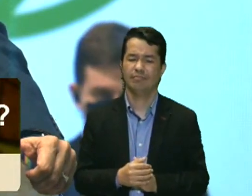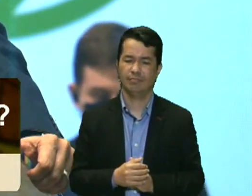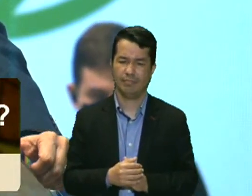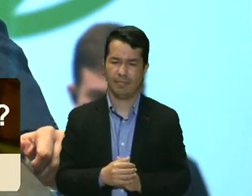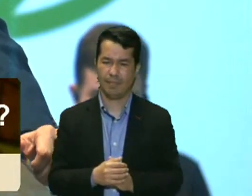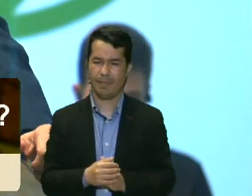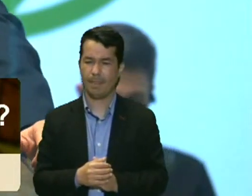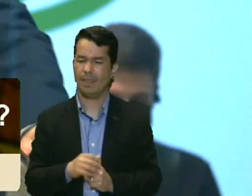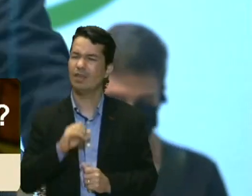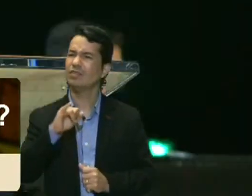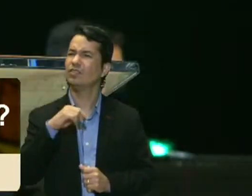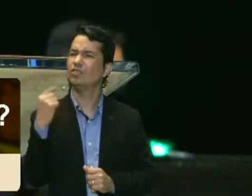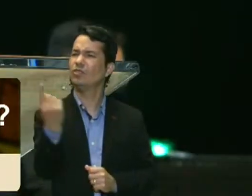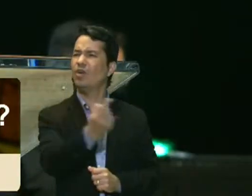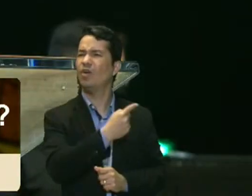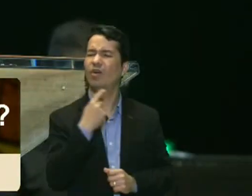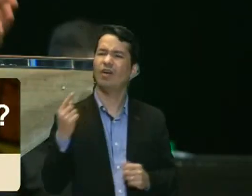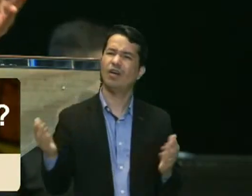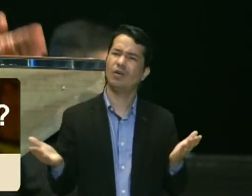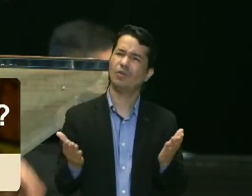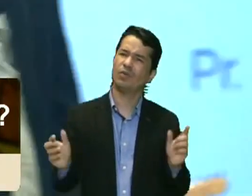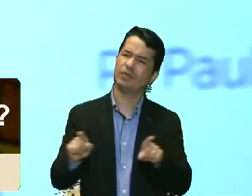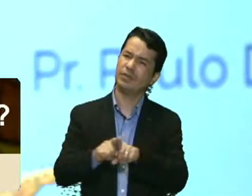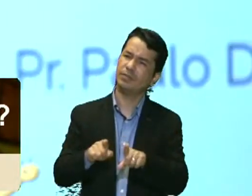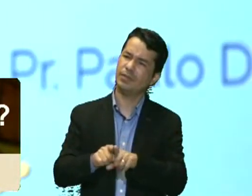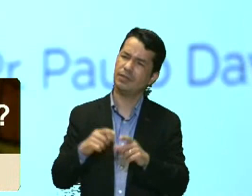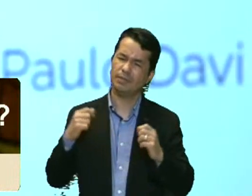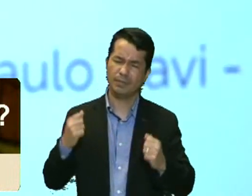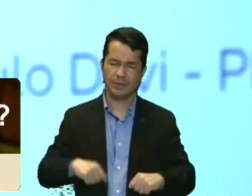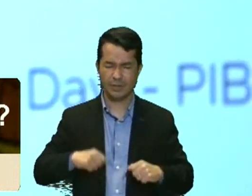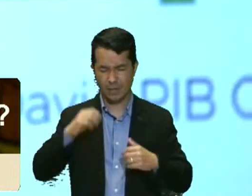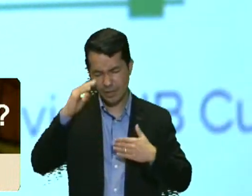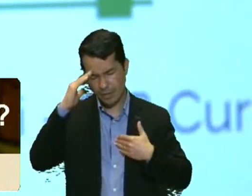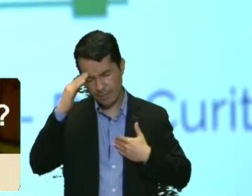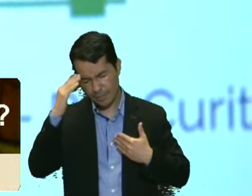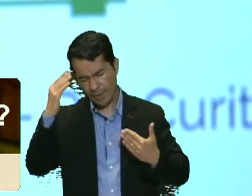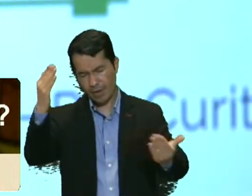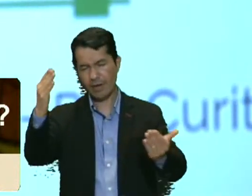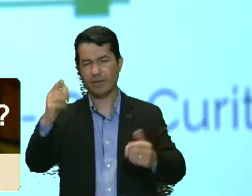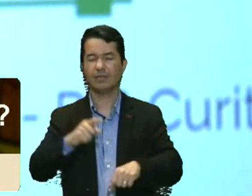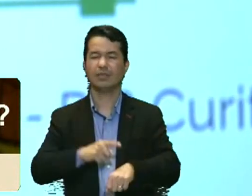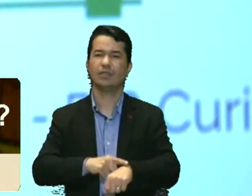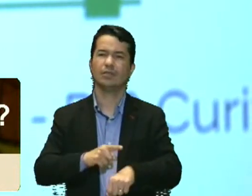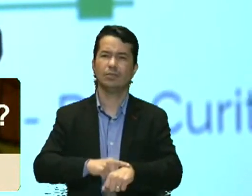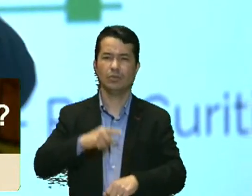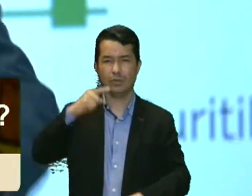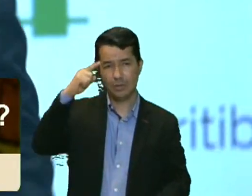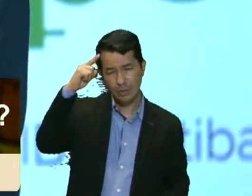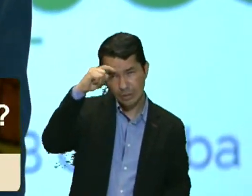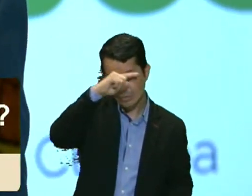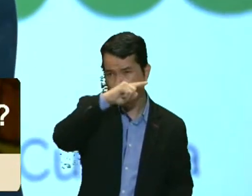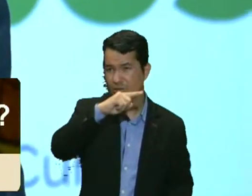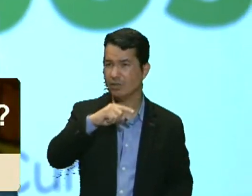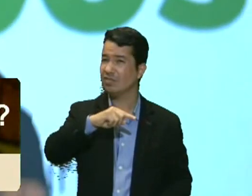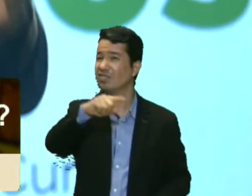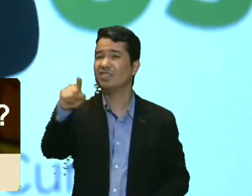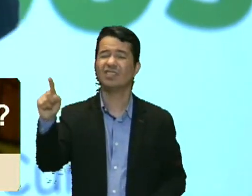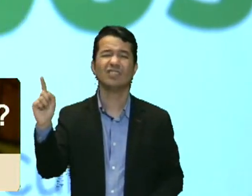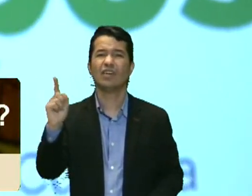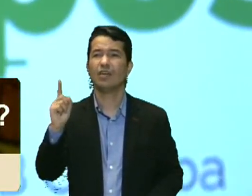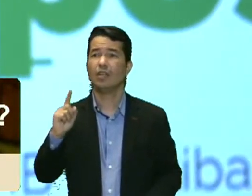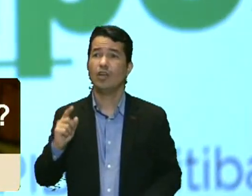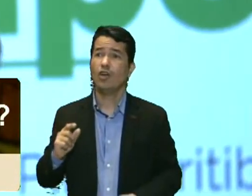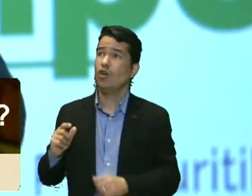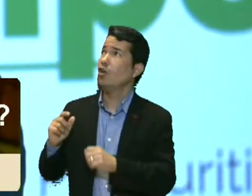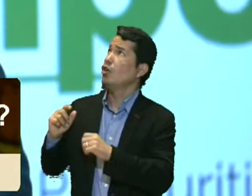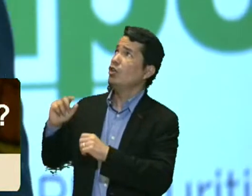E se nós estamos falando que é ter gratidão em tempos difíceis, você não vai começar orando ao Senhor: ah, Senhor,